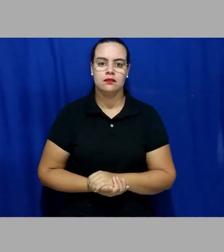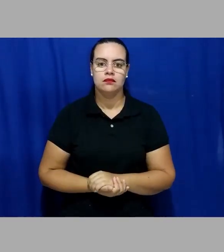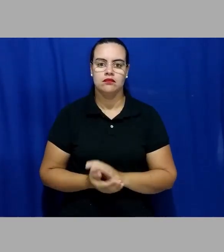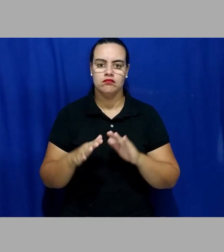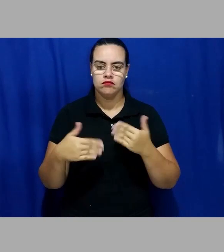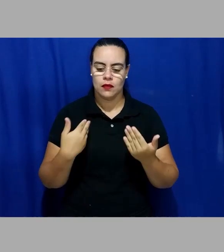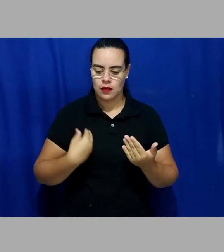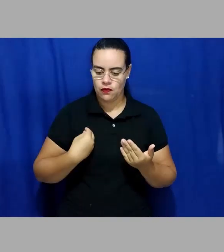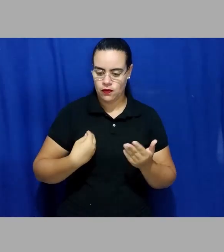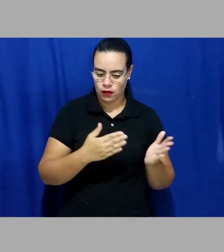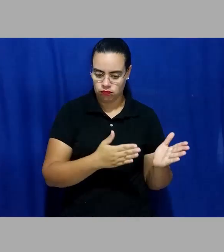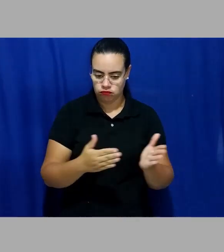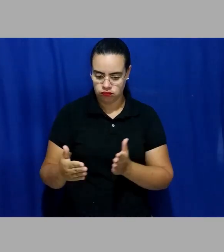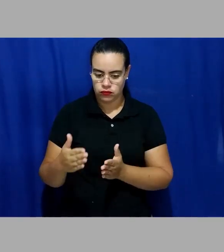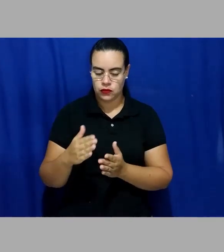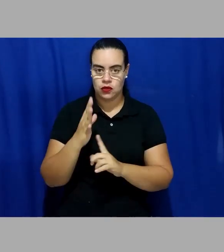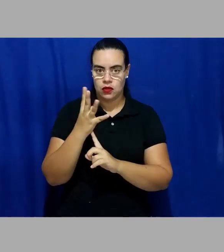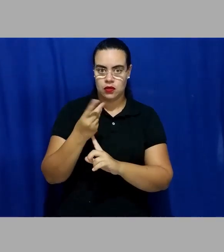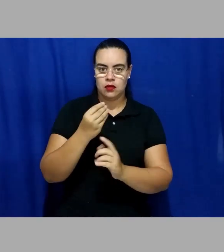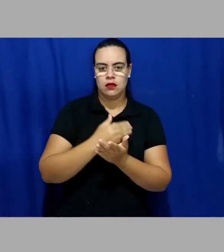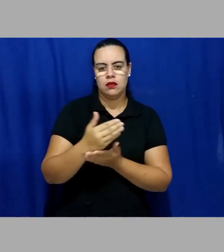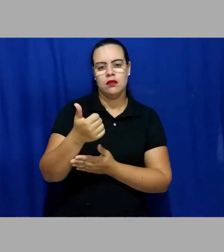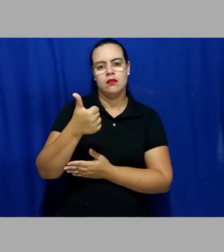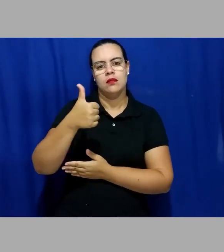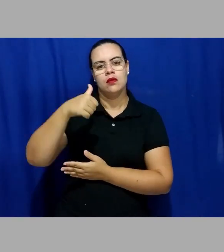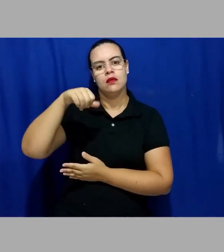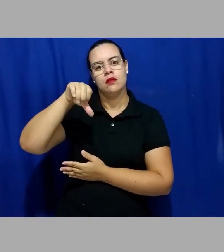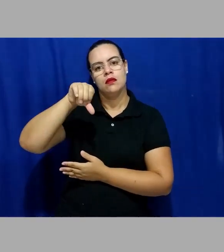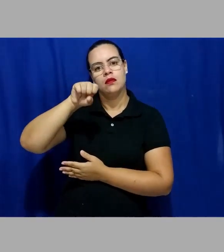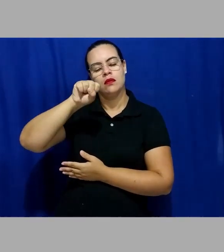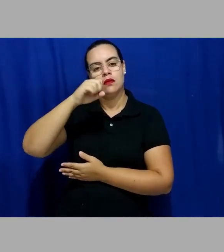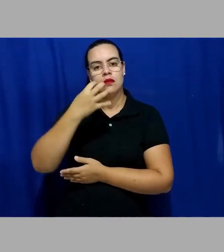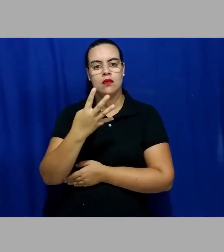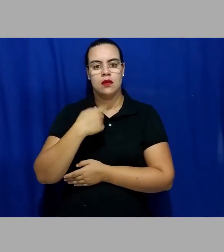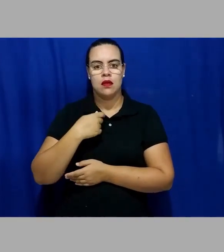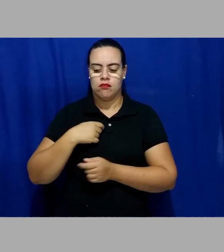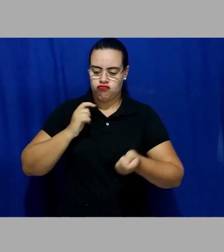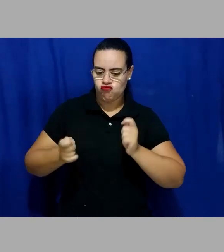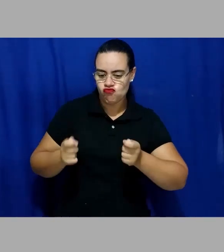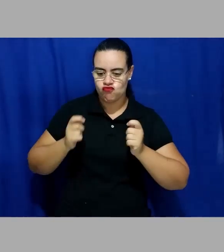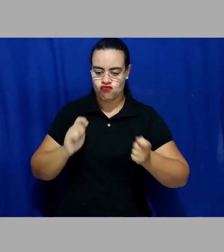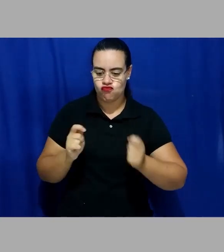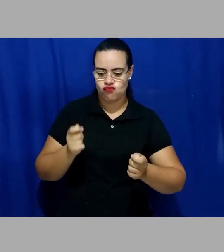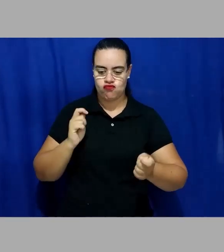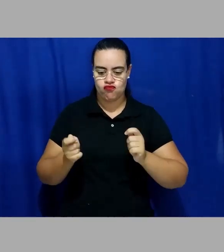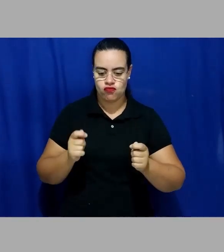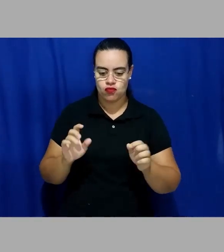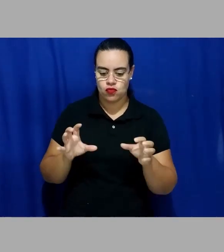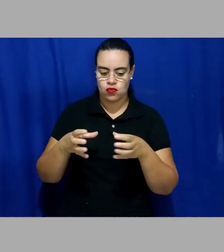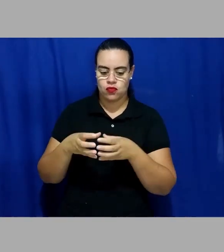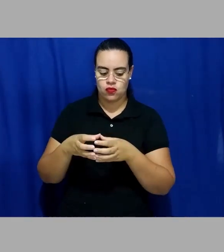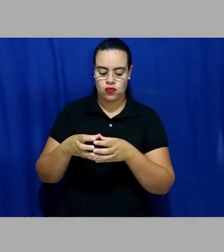num espetáculo teatral. Bem, minha carreira artística começou em 1984, quando eu